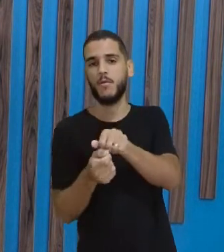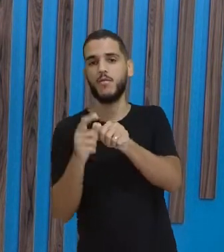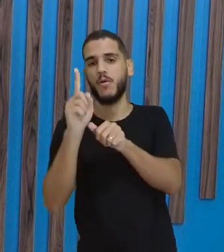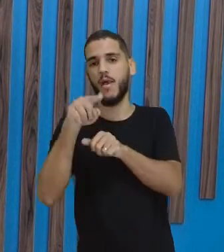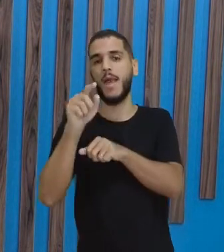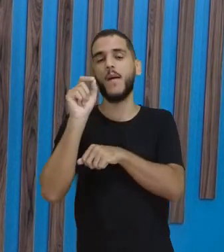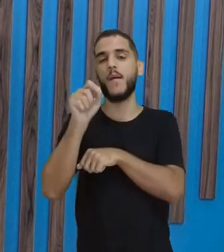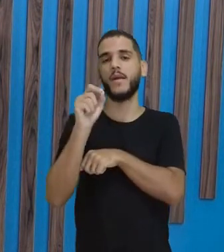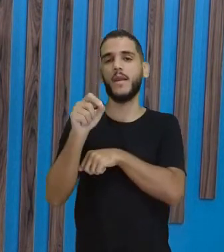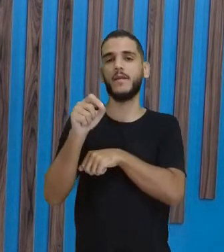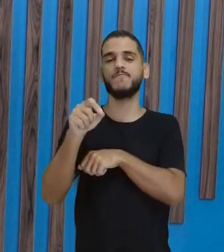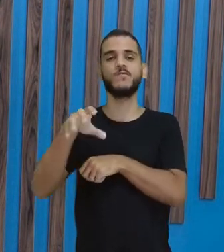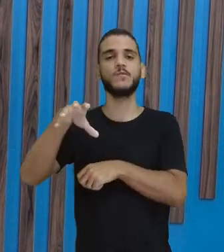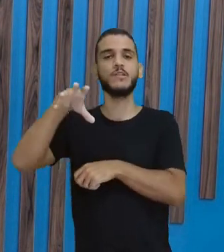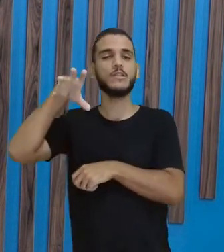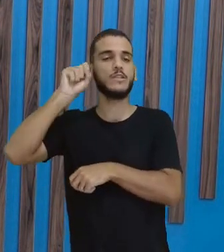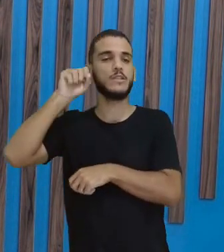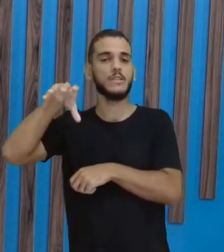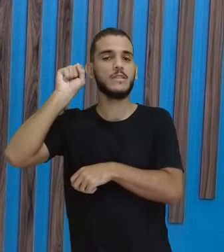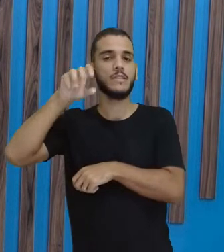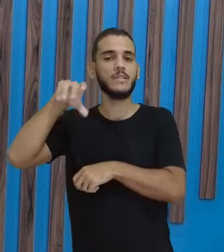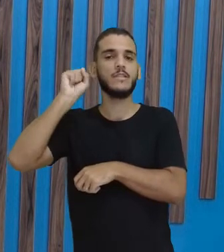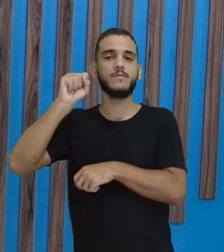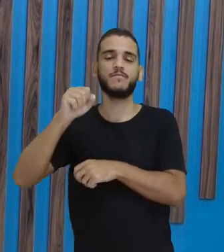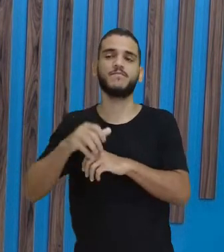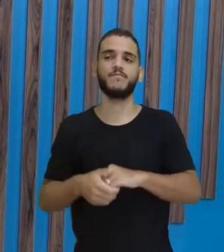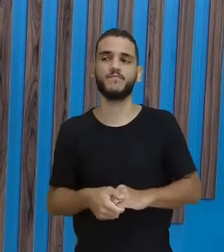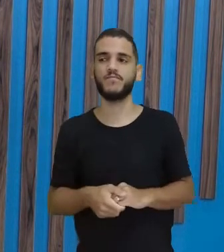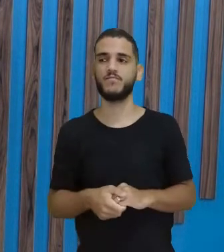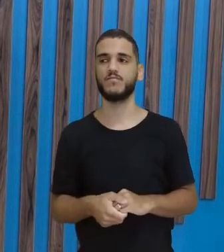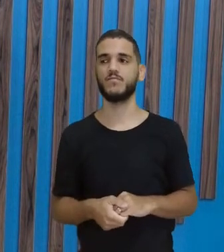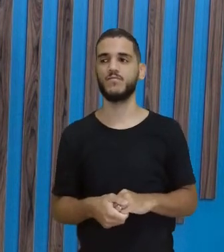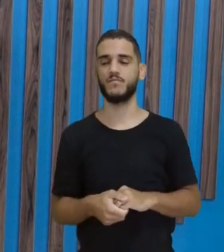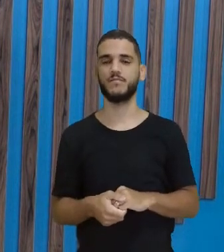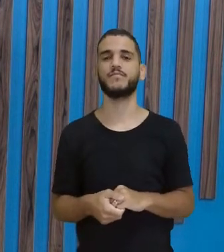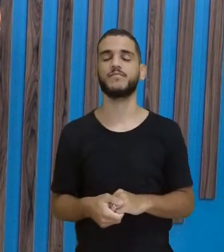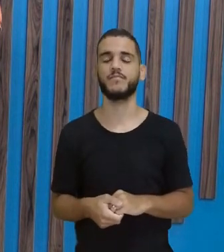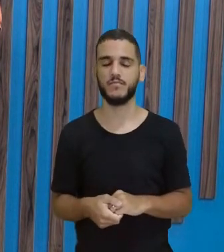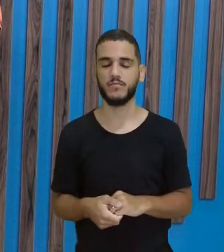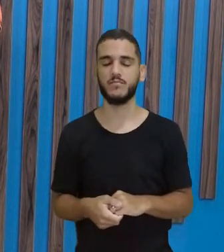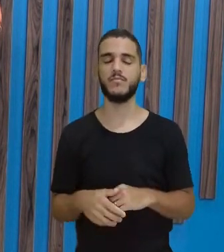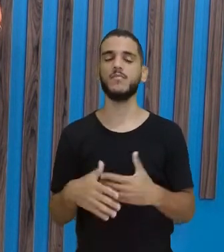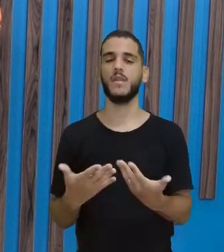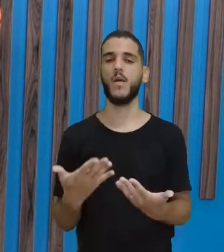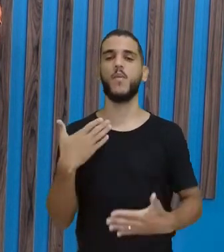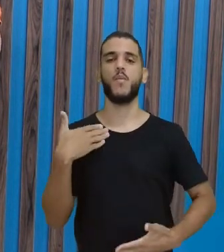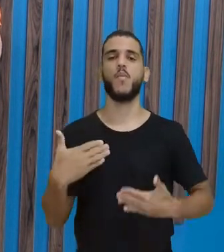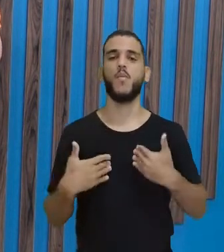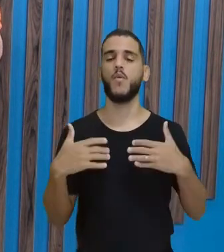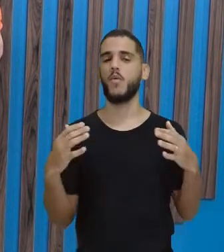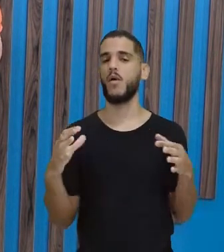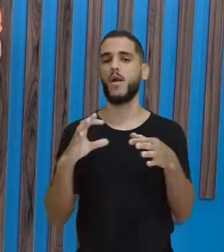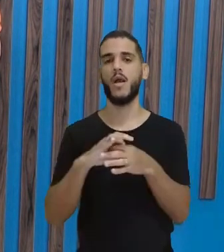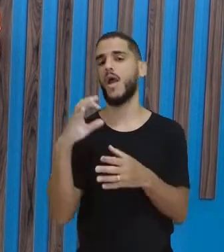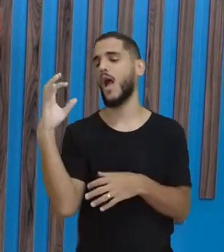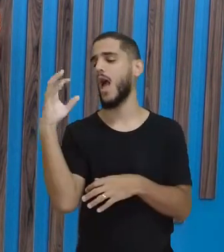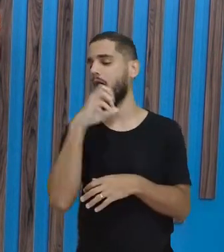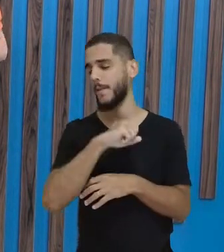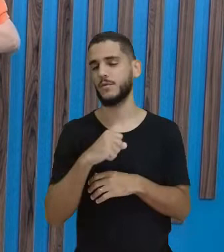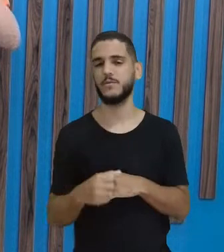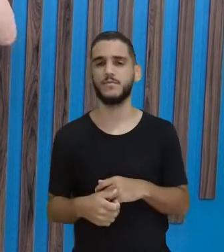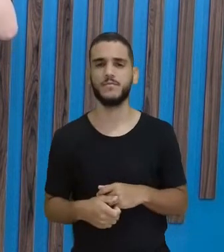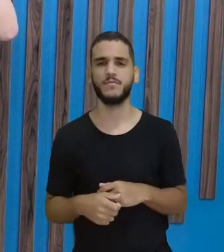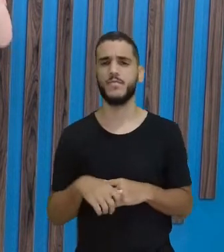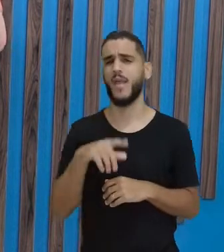é captada pelas orelhas da gente, né, pelos ouvidos, e viaja pelo nosso corpo muito rapidamente, gente.